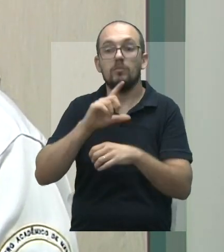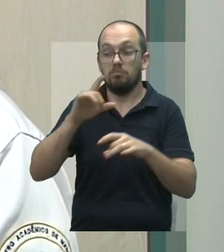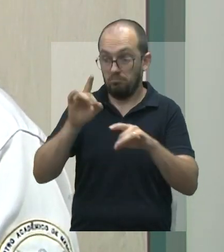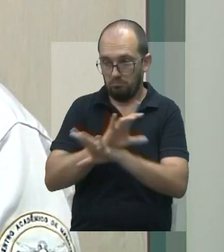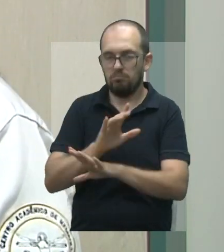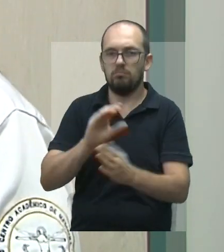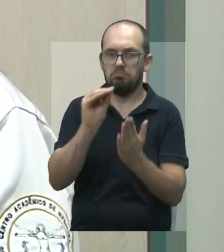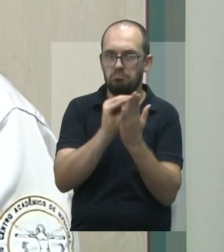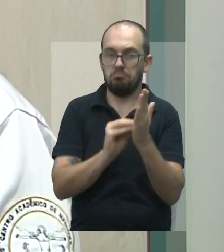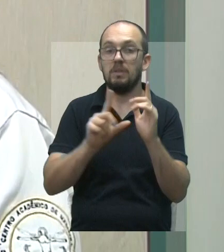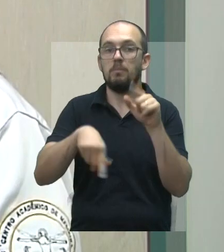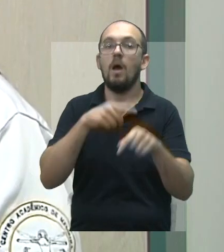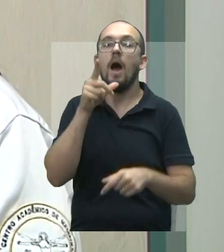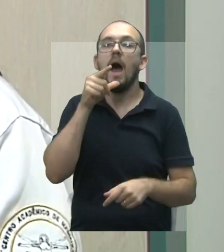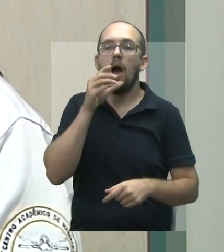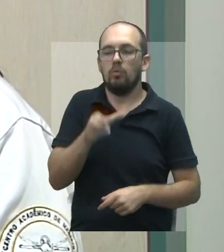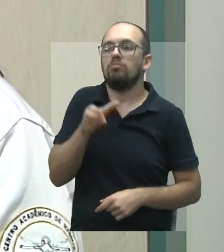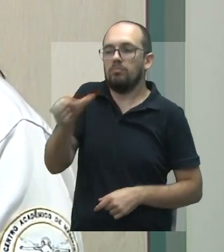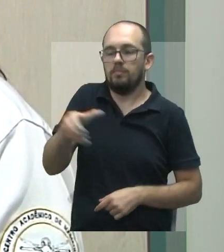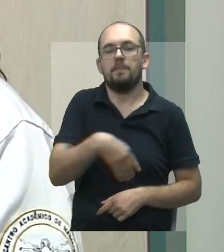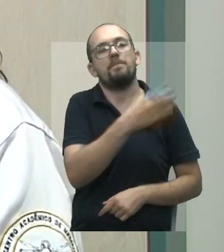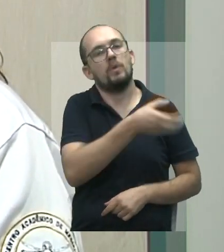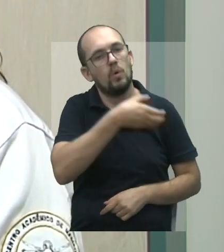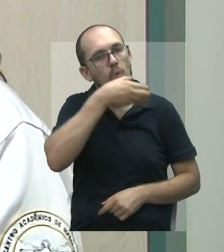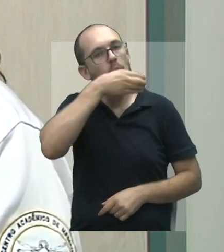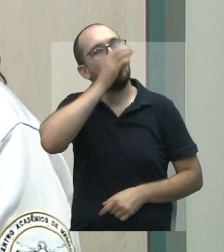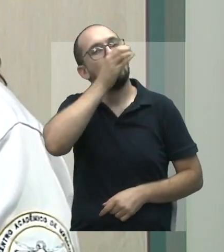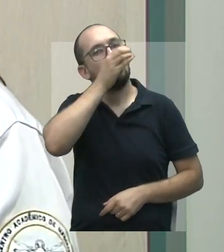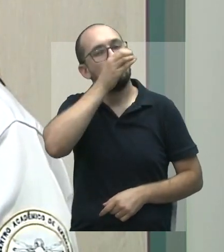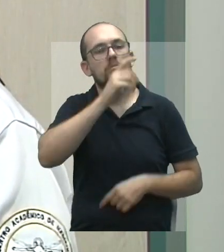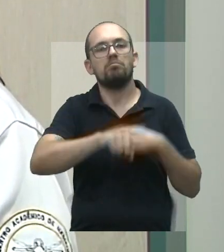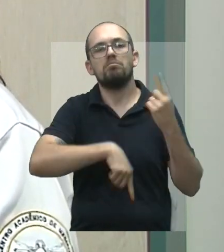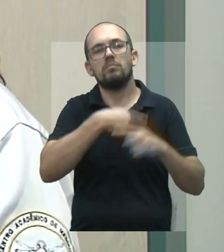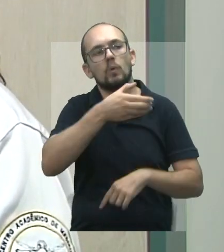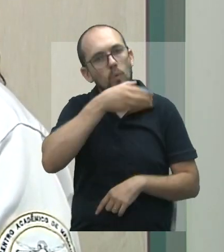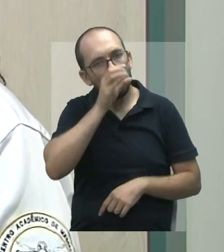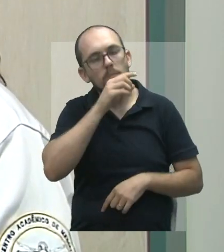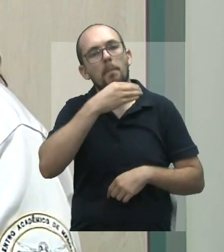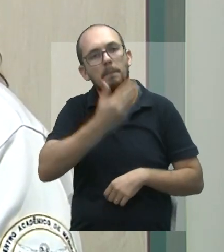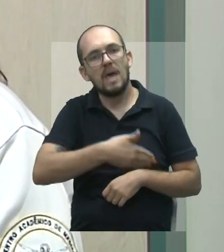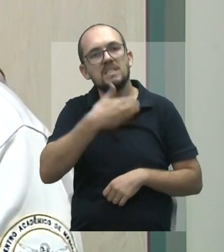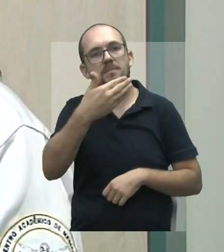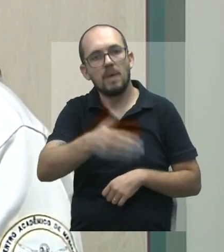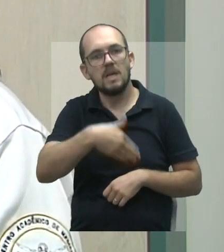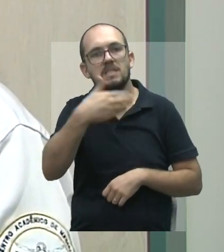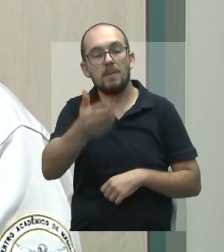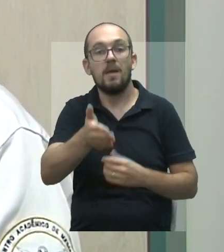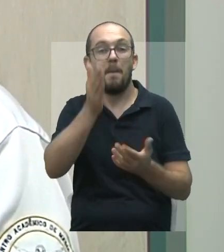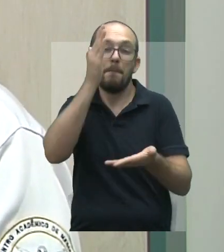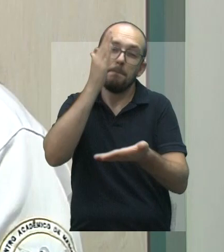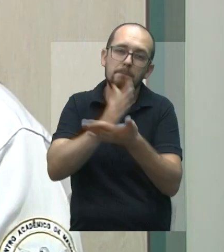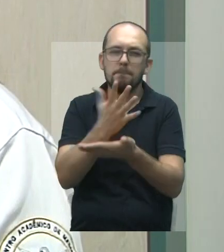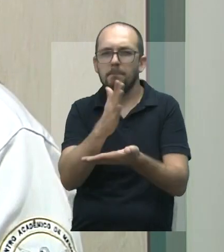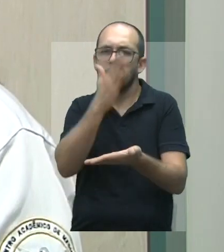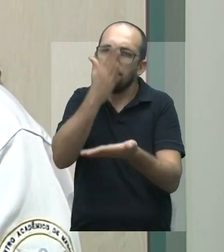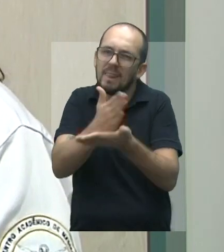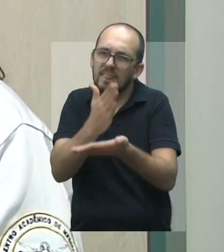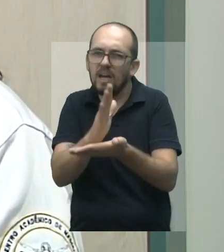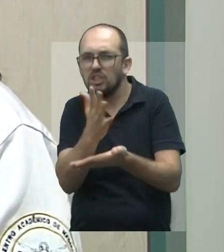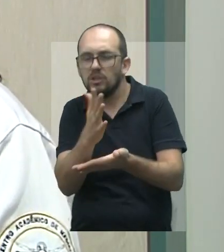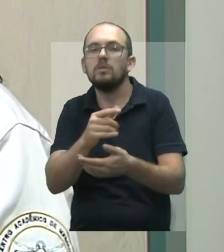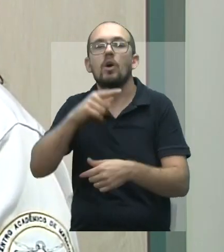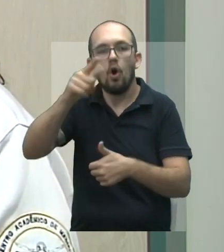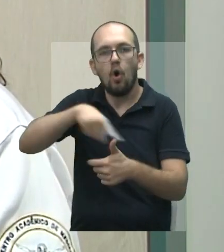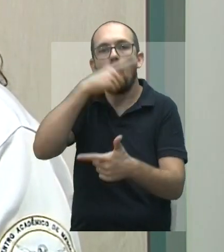água, né? E depois, no meio da pesquisa, ela faz uma outra coleta e, ao final, né, que seria o 7º dia,